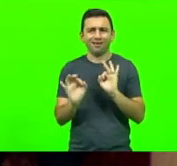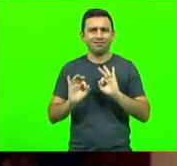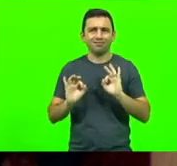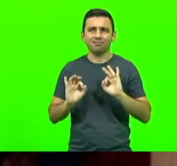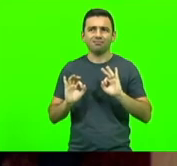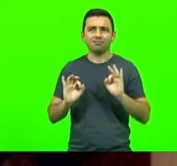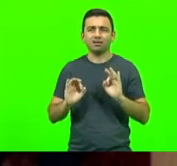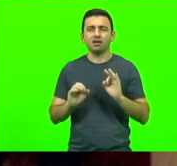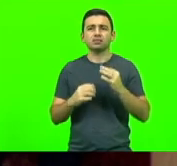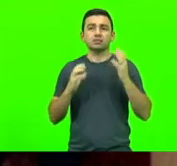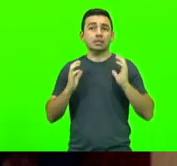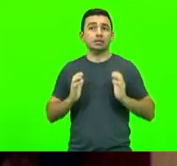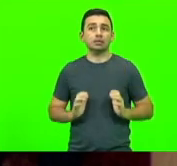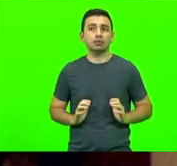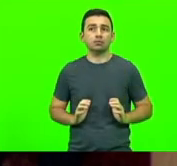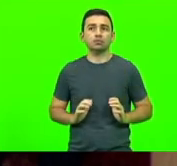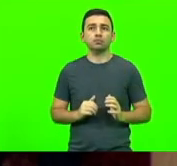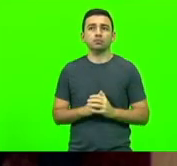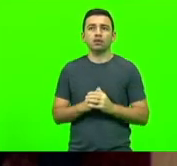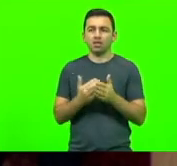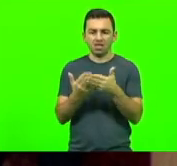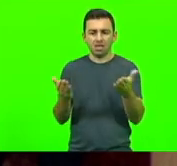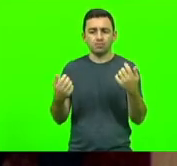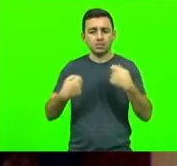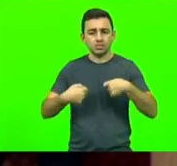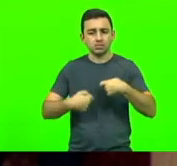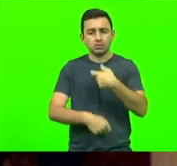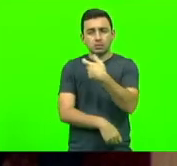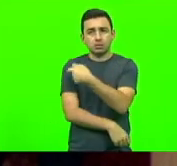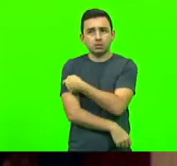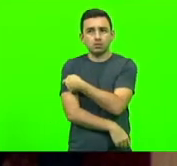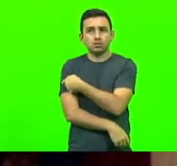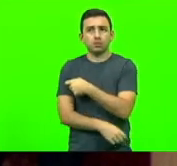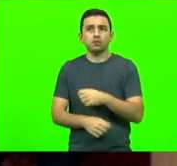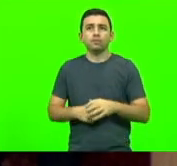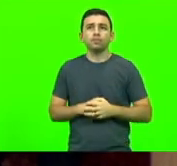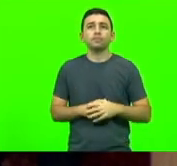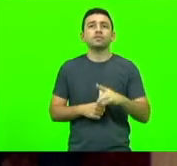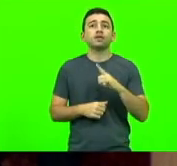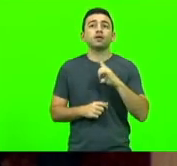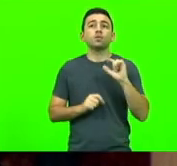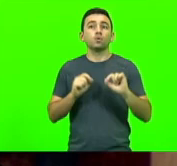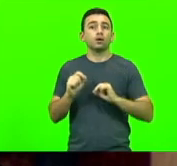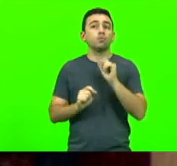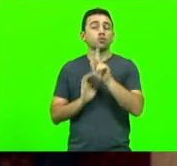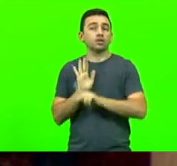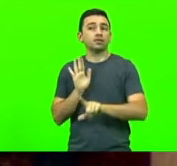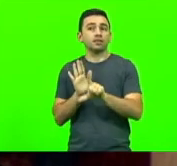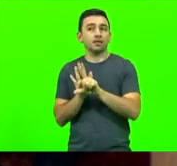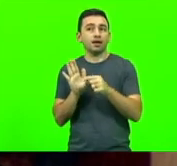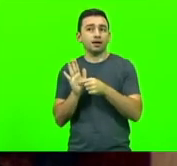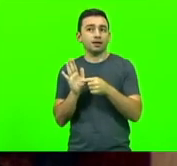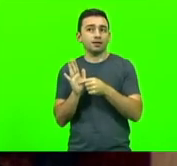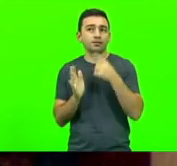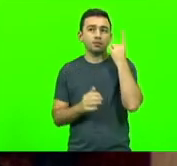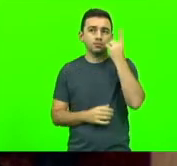o cidadão a tomar vacina. Nós temos um projeto de lei de um